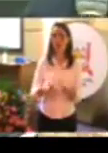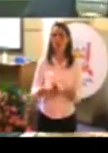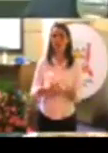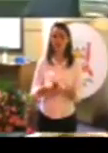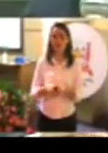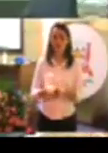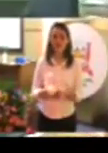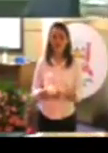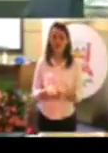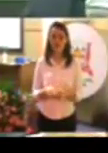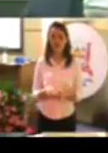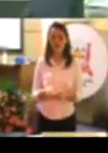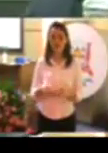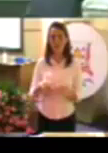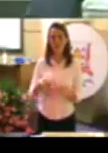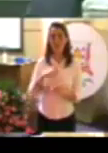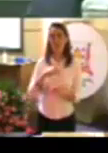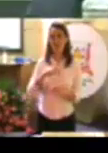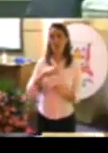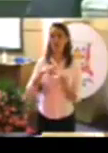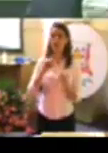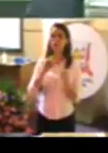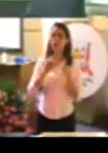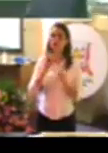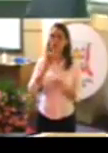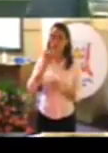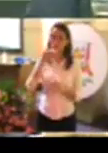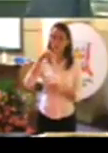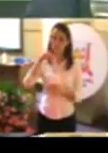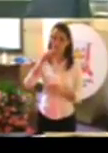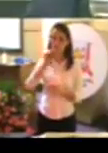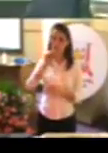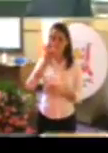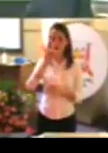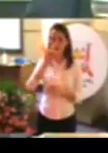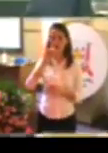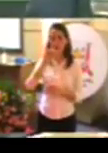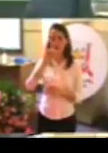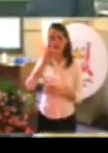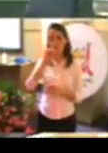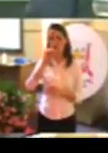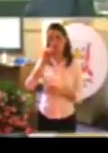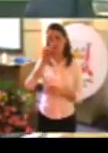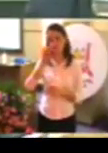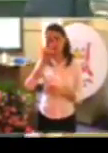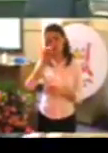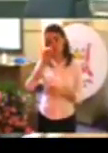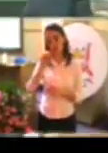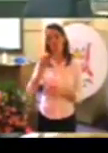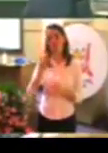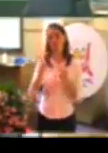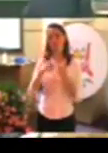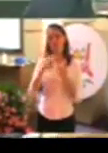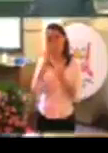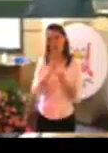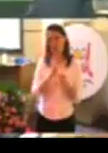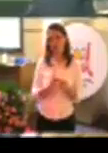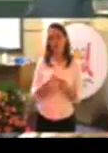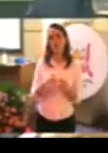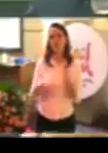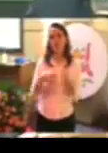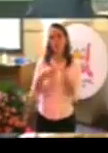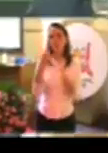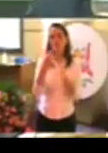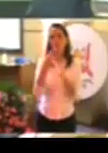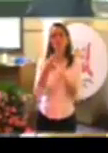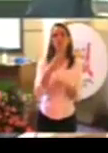Instituto Legislativo Brasileiro. Quem criou essa escola foi o presidente José Sarney, quando